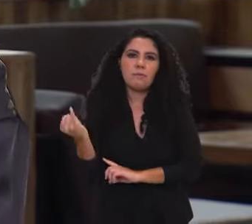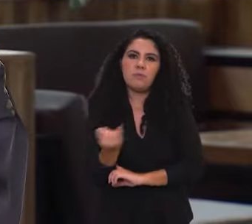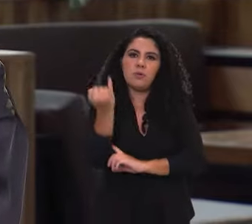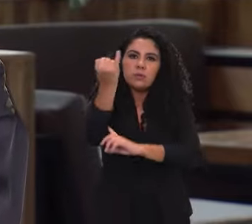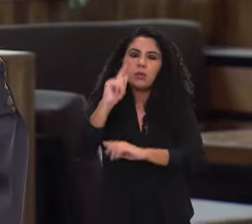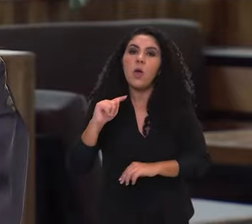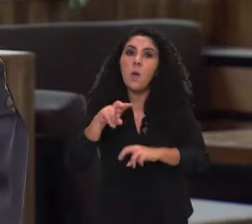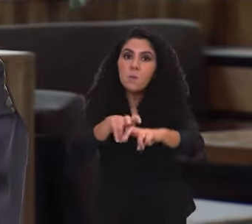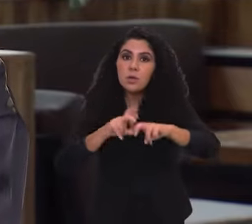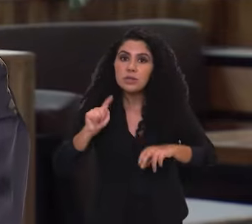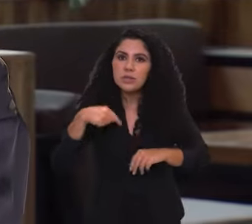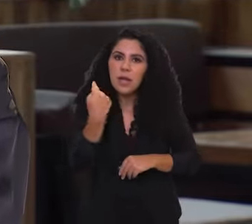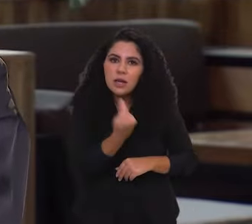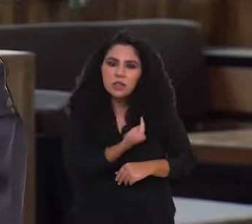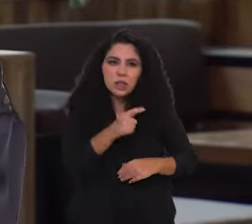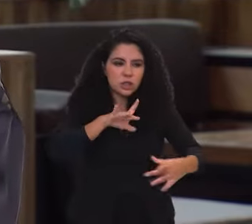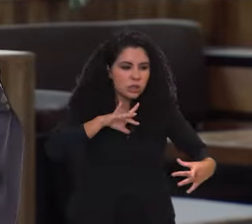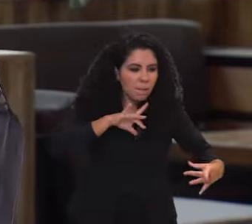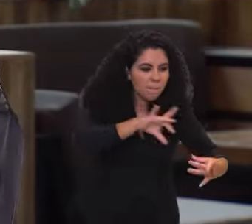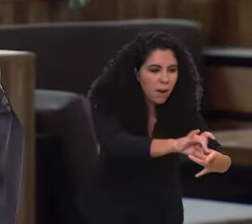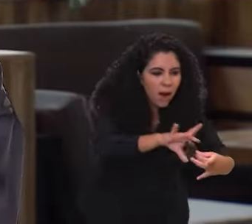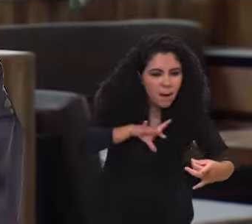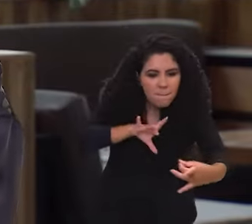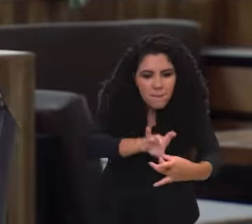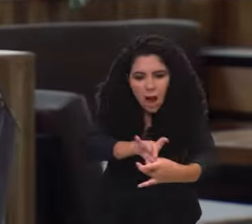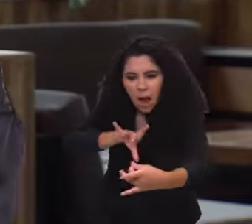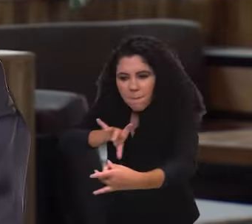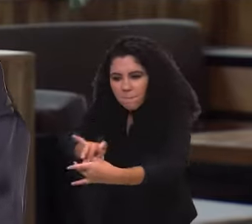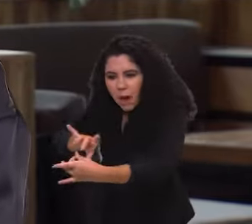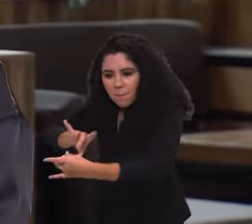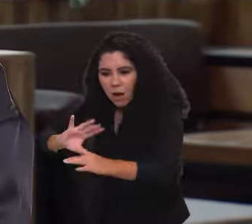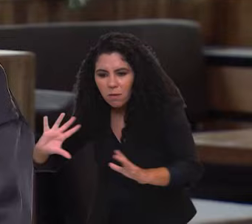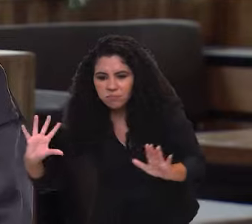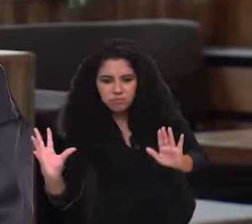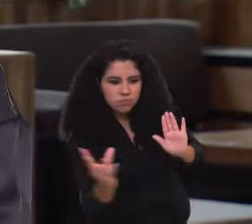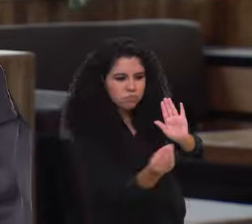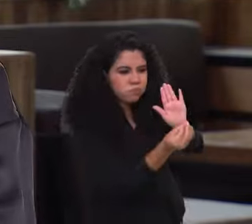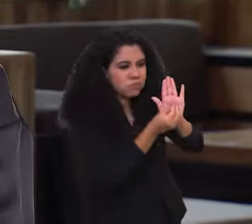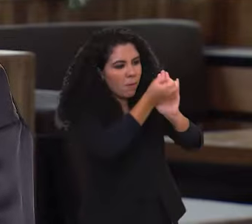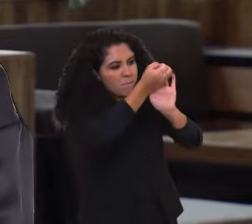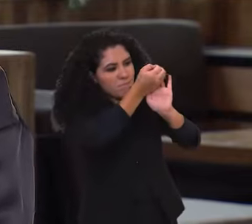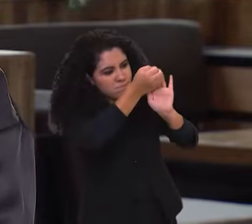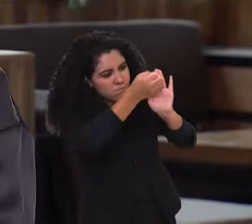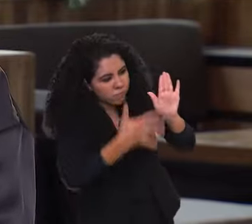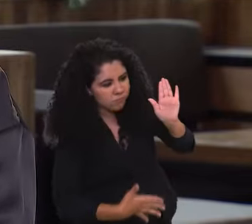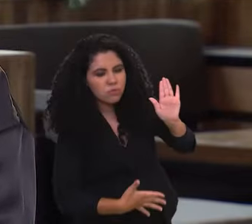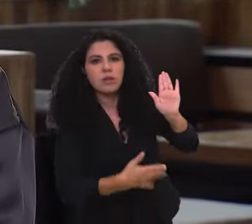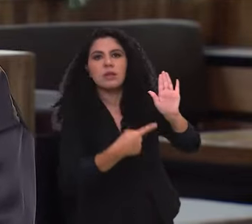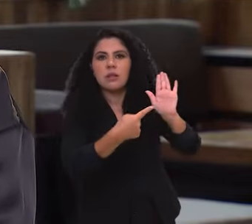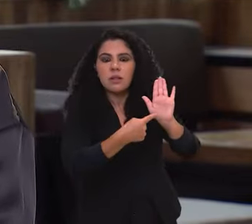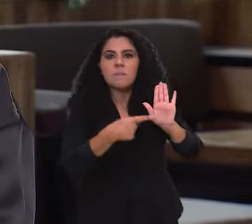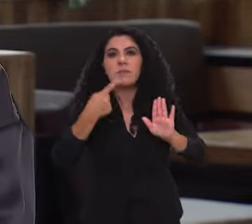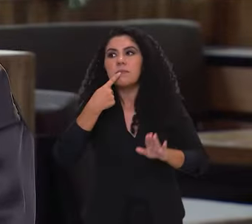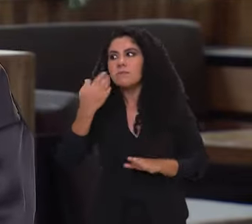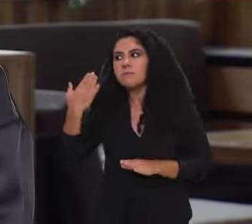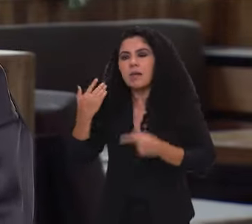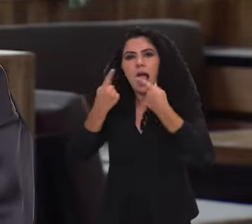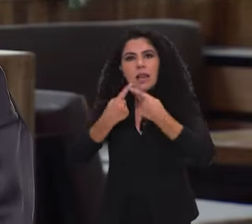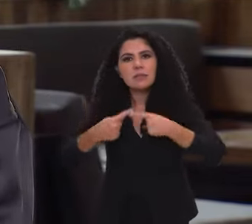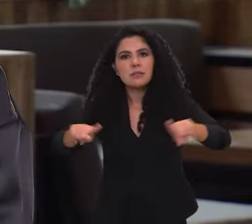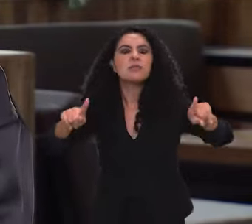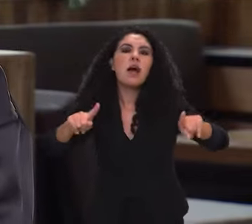gente procura estruturar o programa Biorregio, que é um programa que foi lançado no evento em Manaus, que